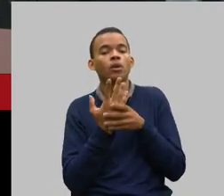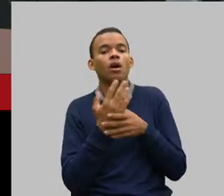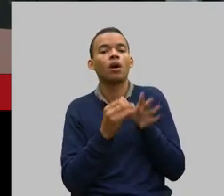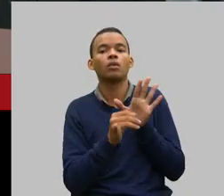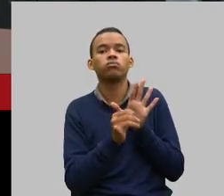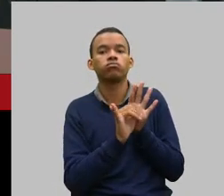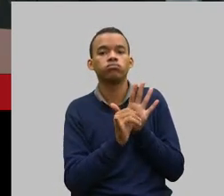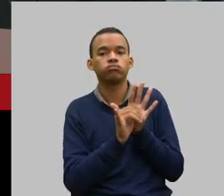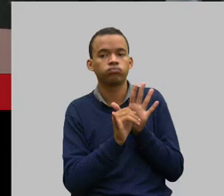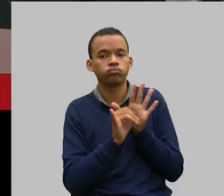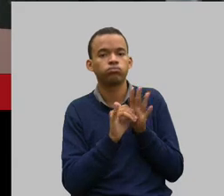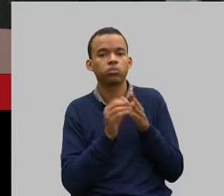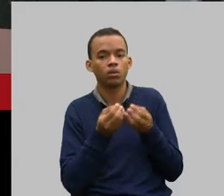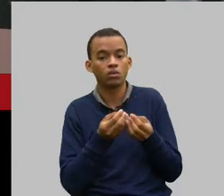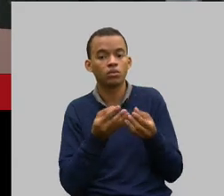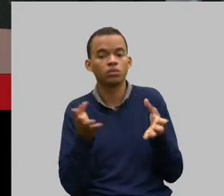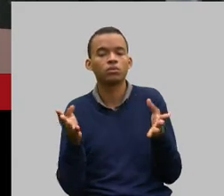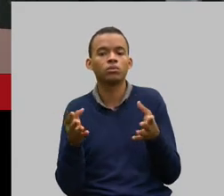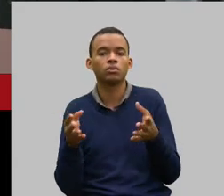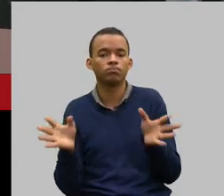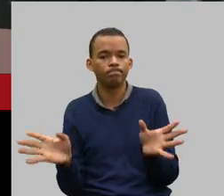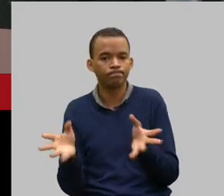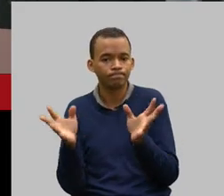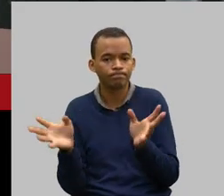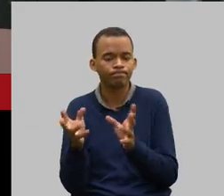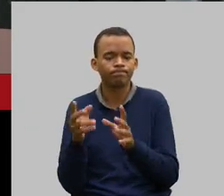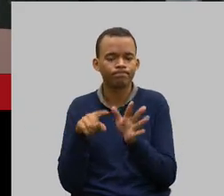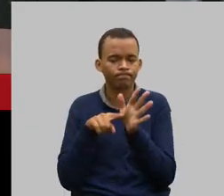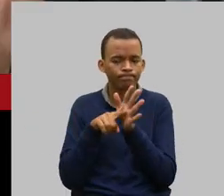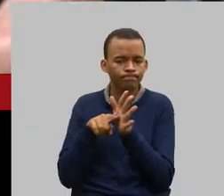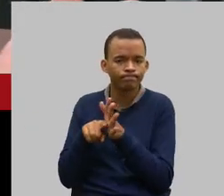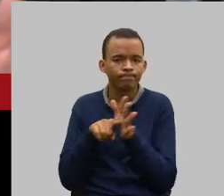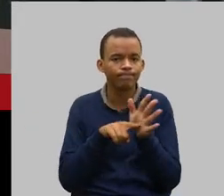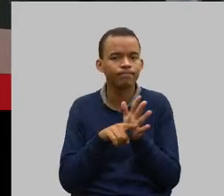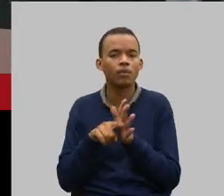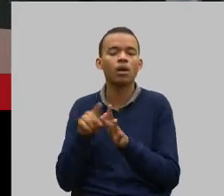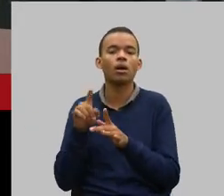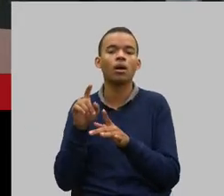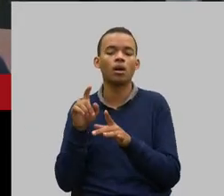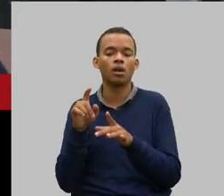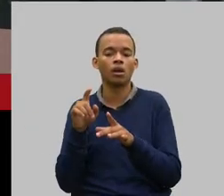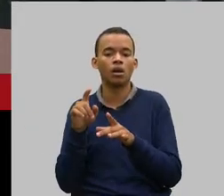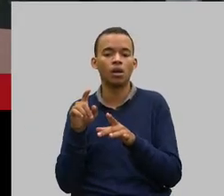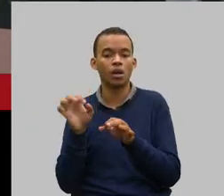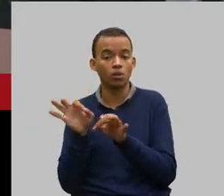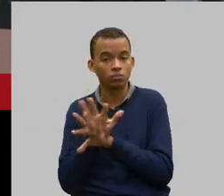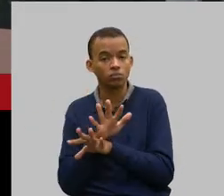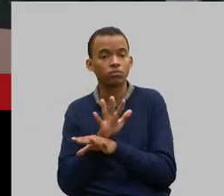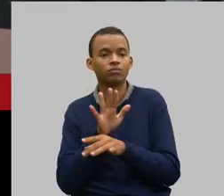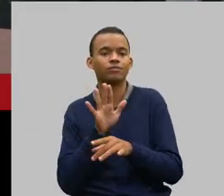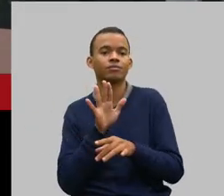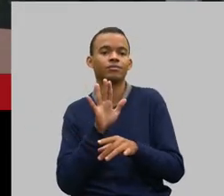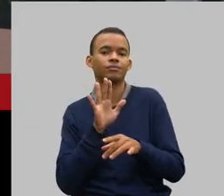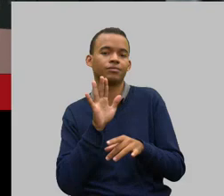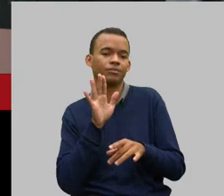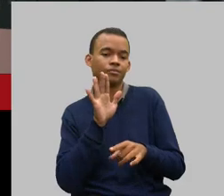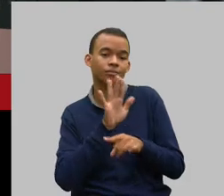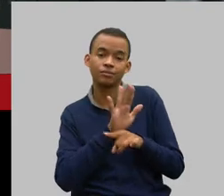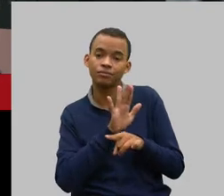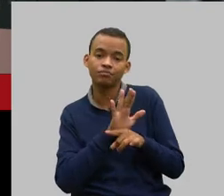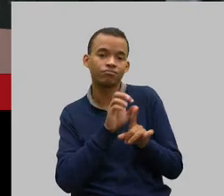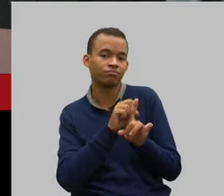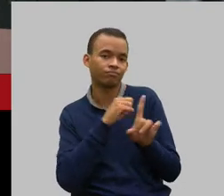pesquisas que realmente vão dar resultado paraa sociedade imagine Harley que nós pegamos no início do governo uma